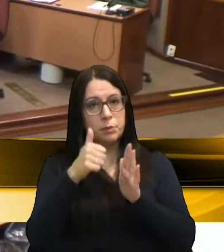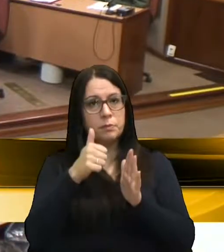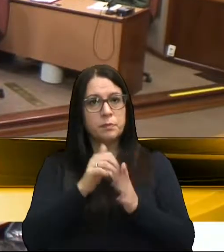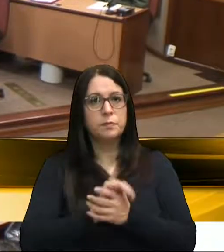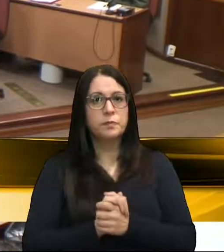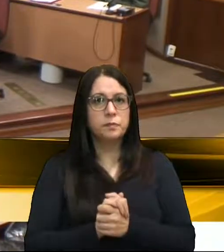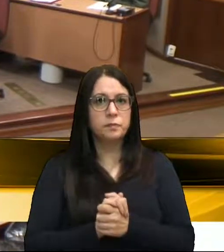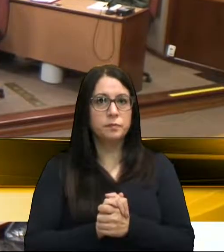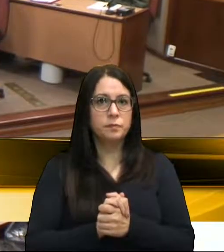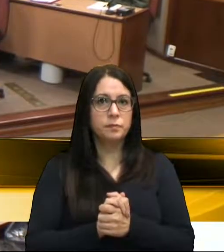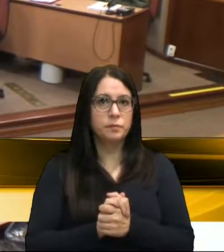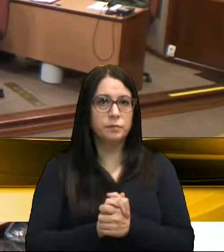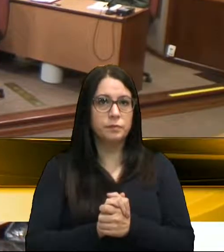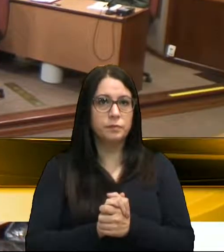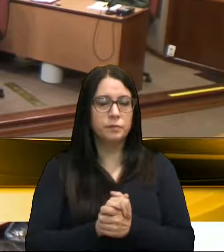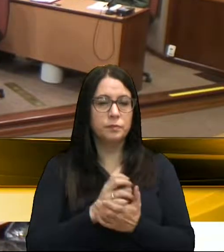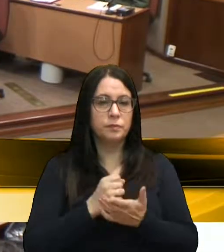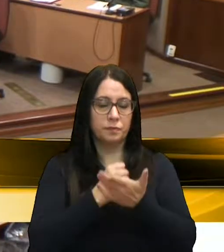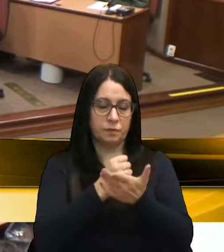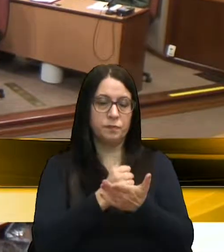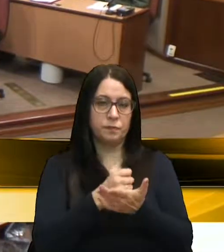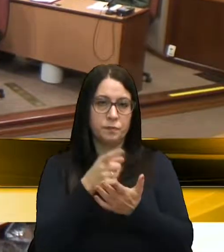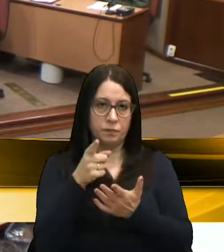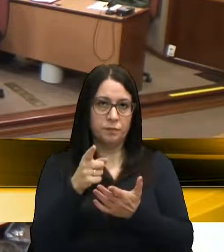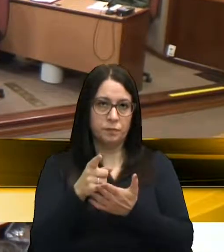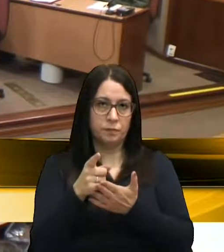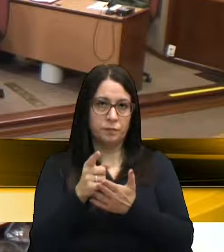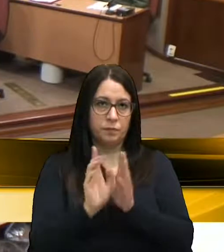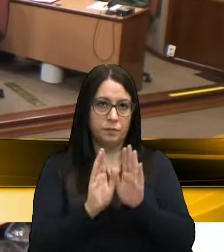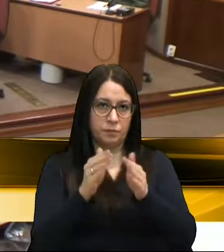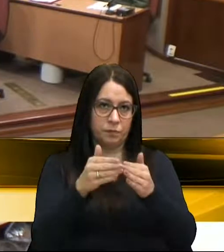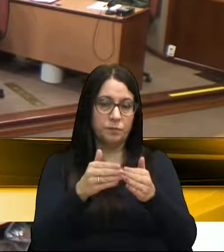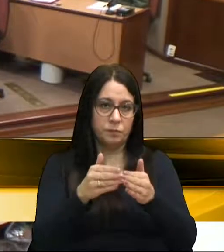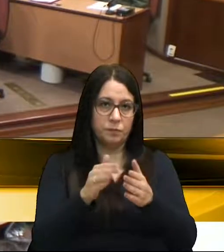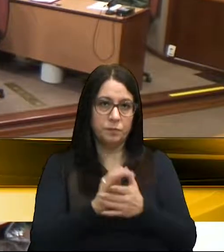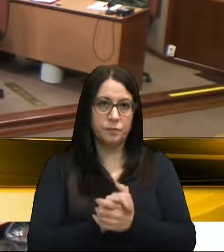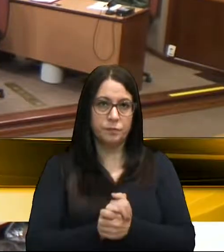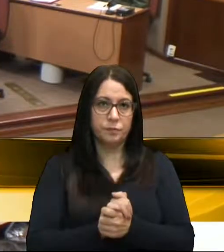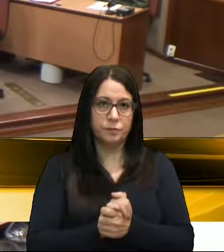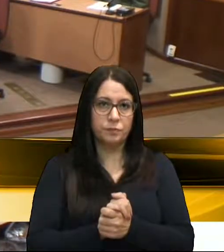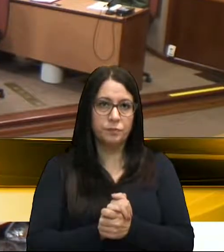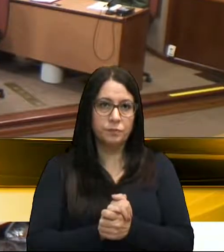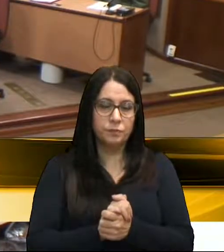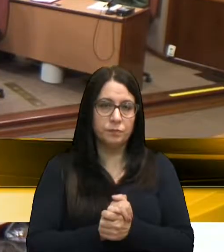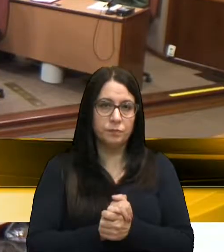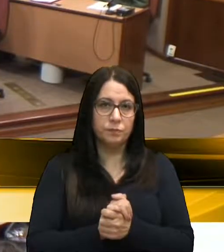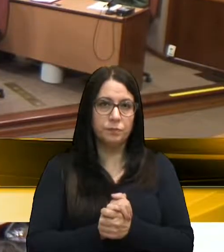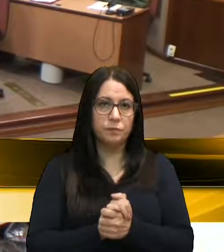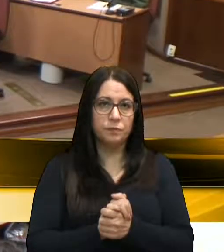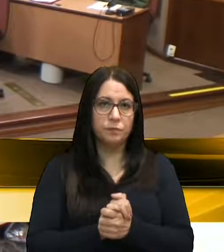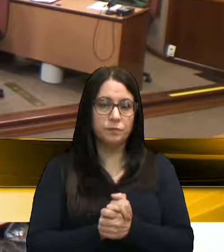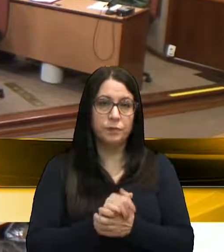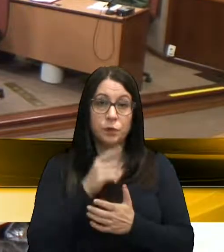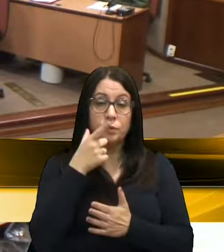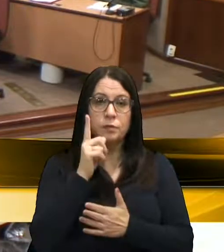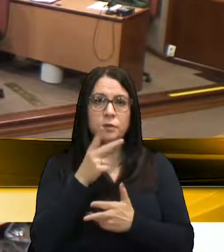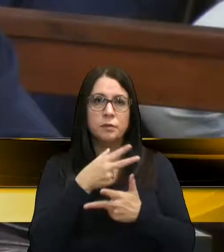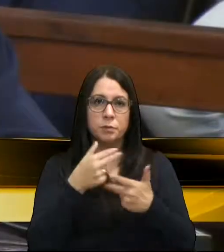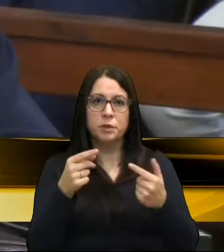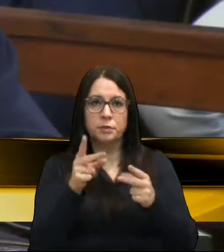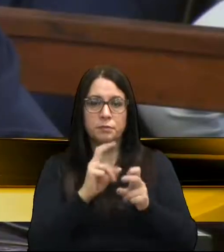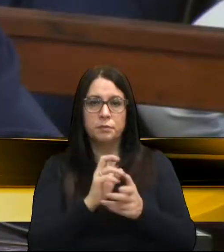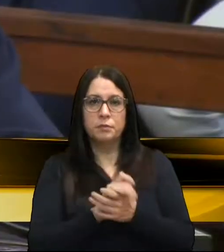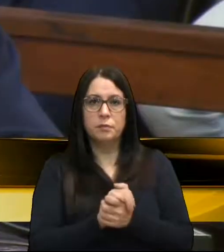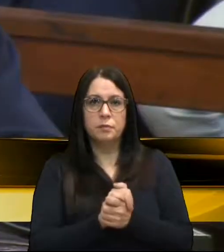agradecer a assessoria, a vossa assessoria dessa comissão que conseguiu identificar